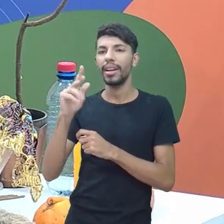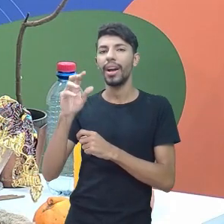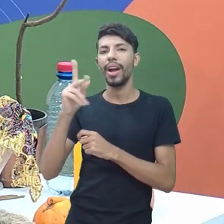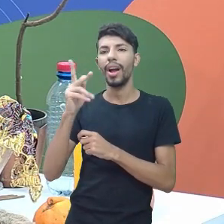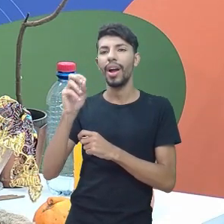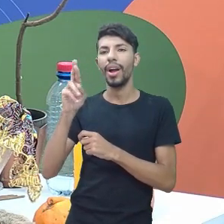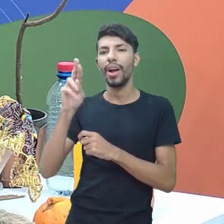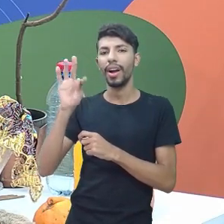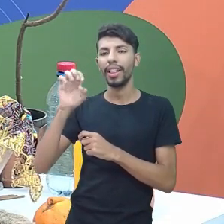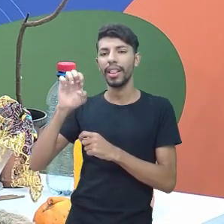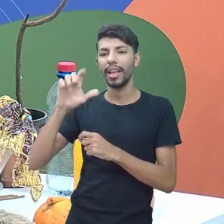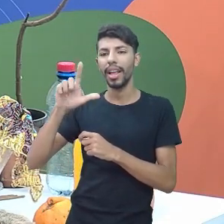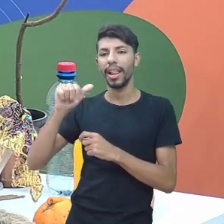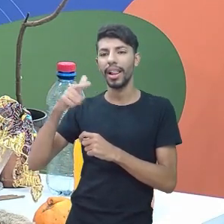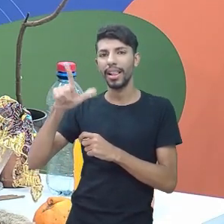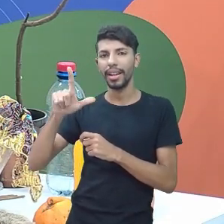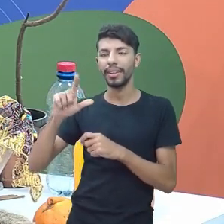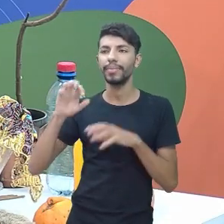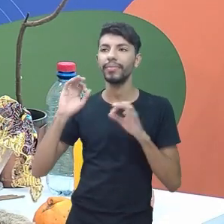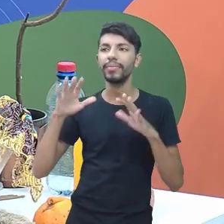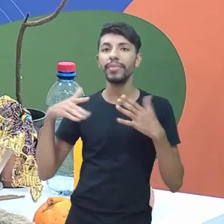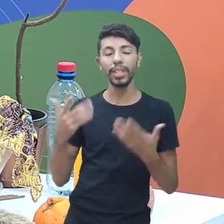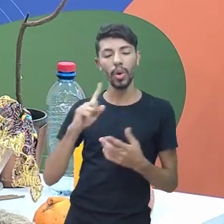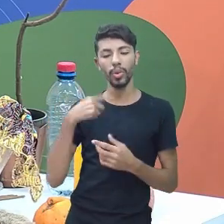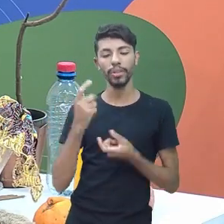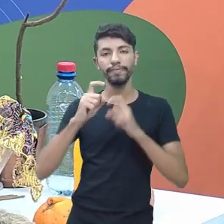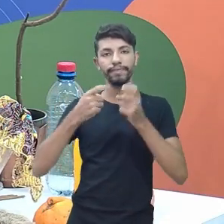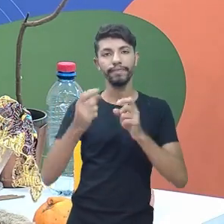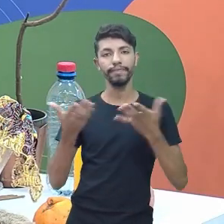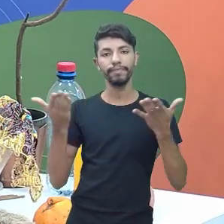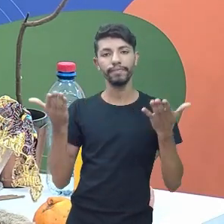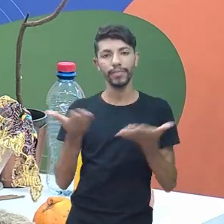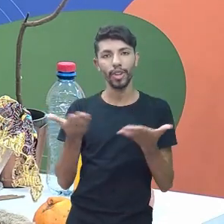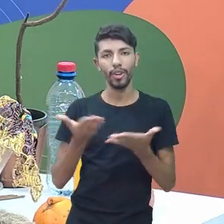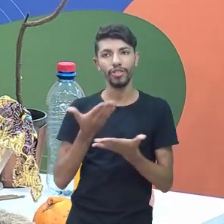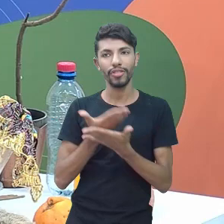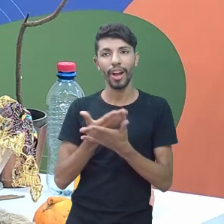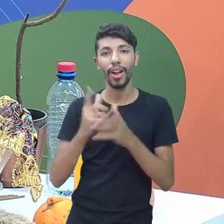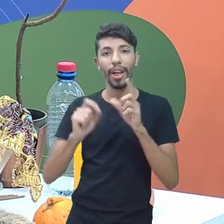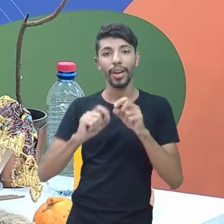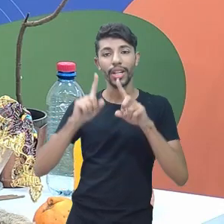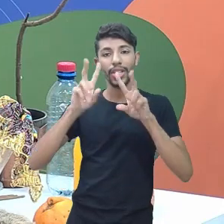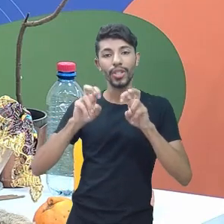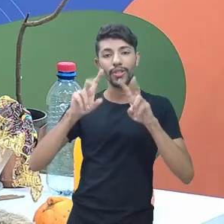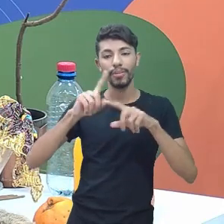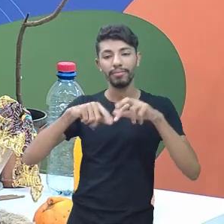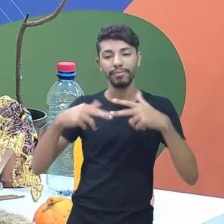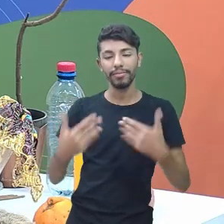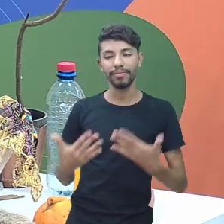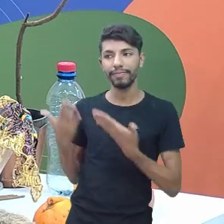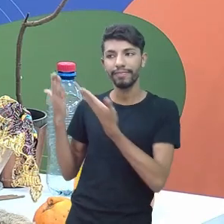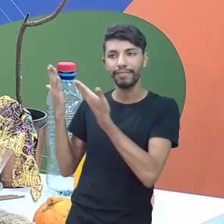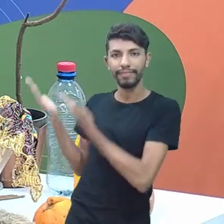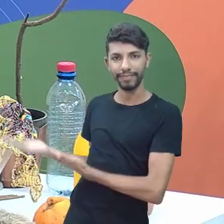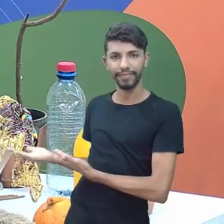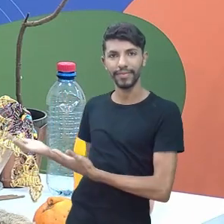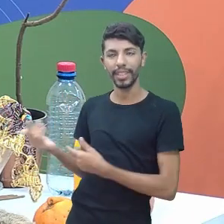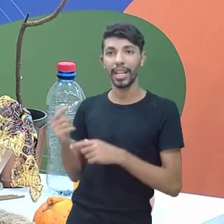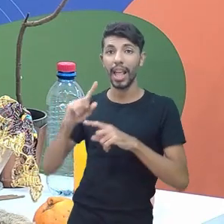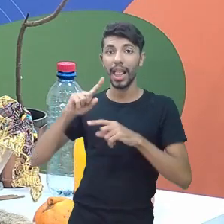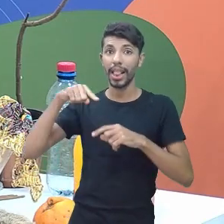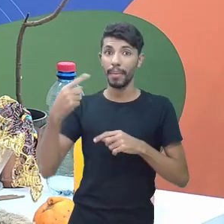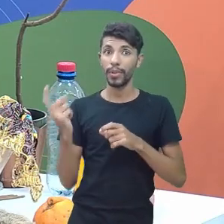conversa de hoje é sobre esses materiais que estão aqui. Vamos lá? No momento certo, eu volto para a mesa, ou eu